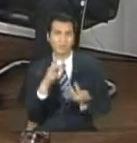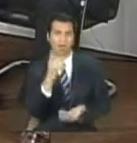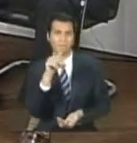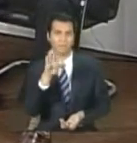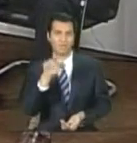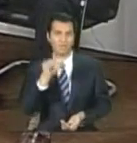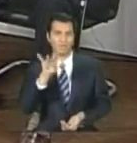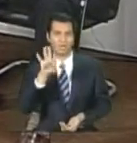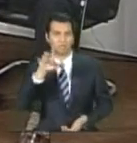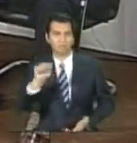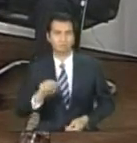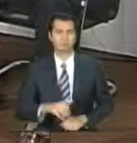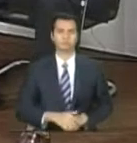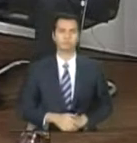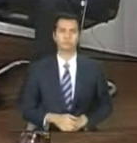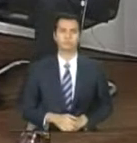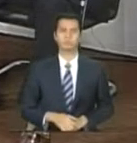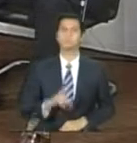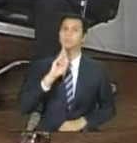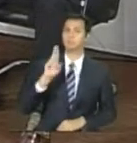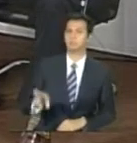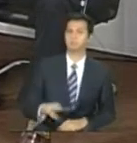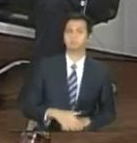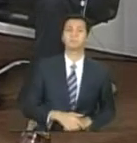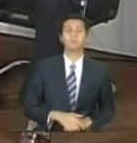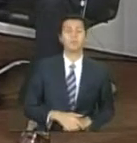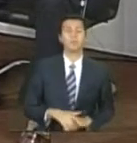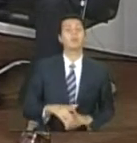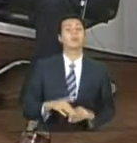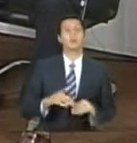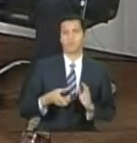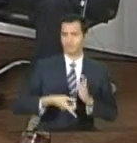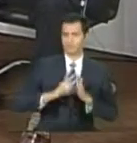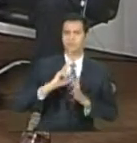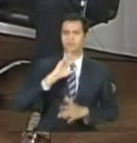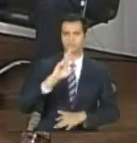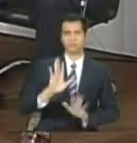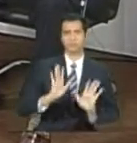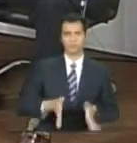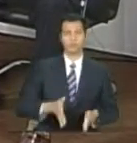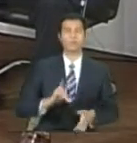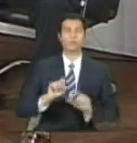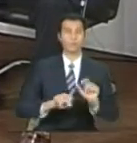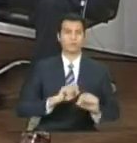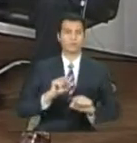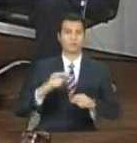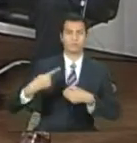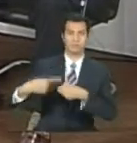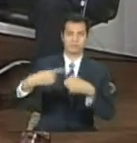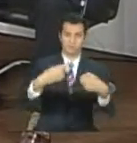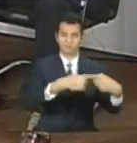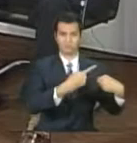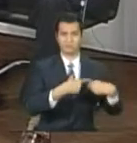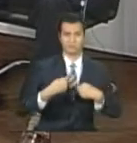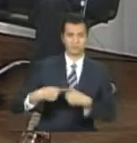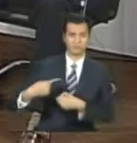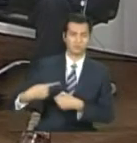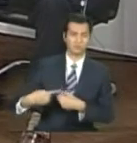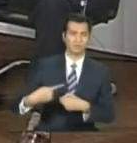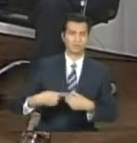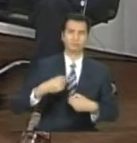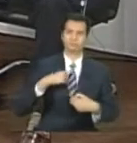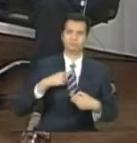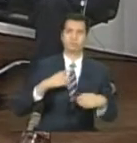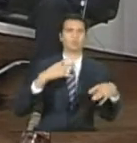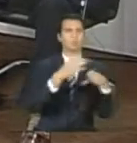Cada município tem uma estimativa de pobreza para aquele município. Irecê, na Bahia, né, vem a pergunta. Provavelmente,